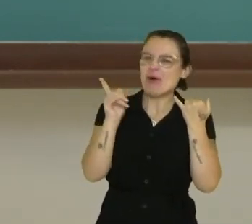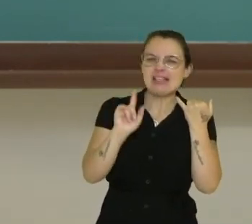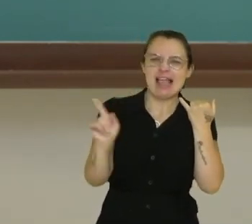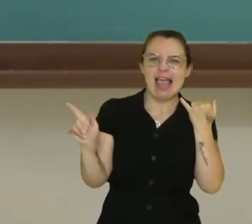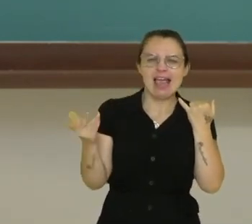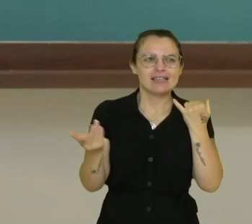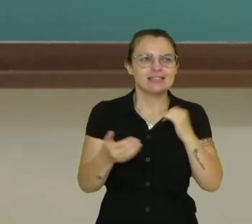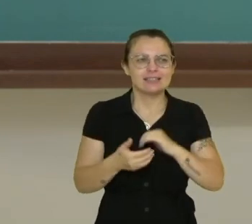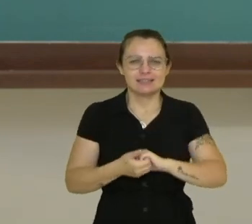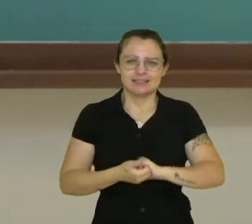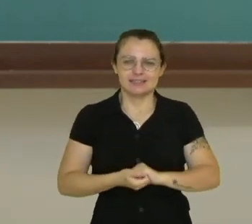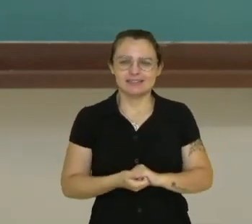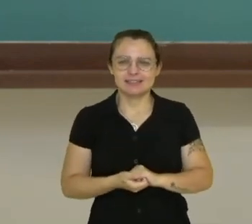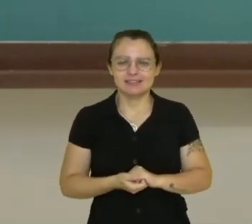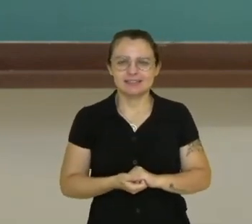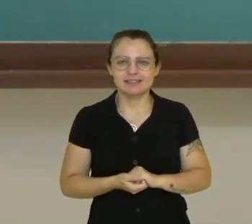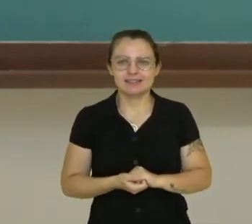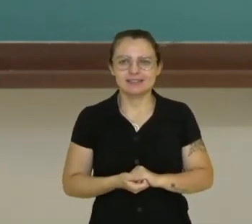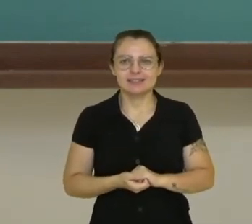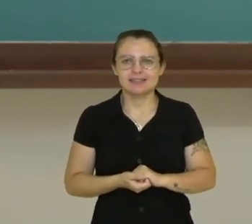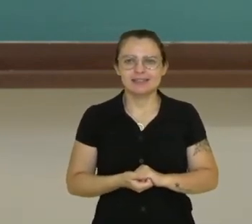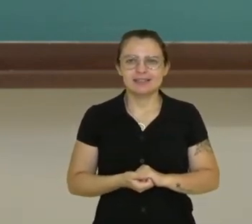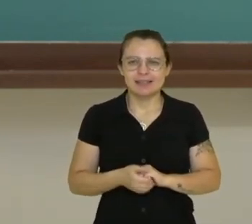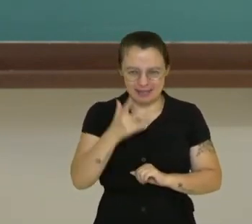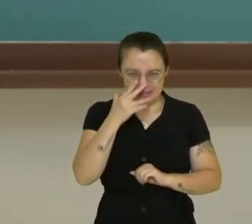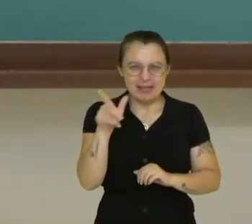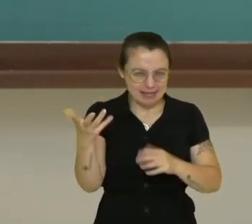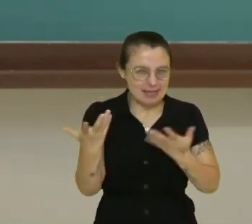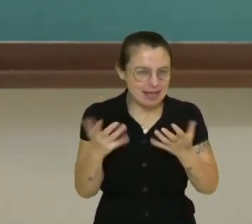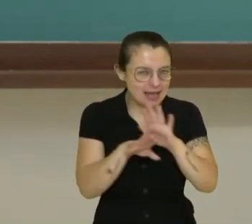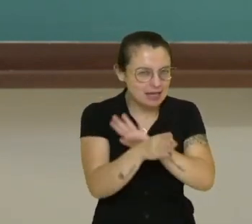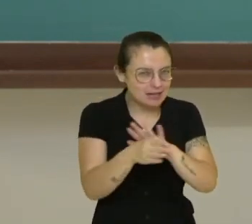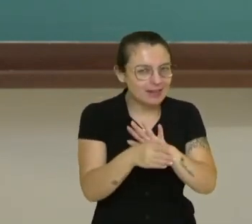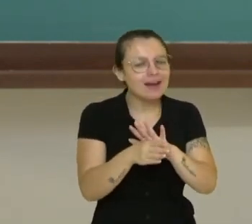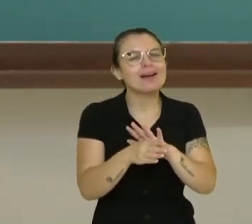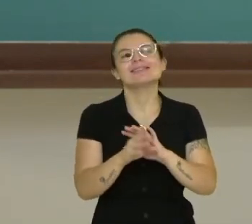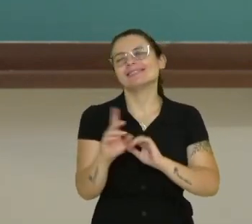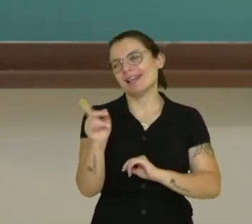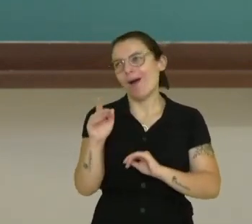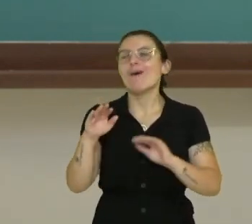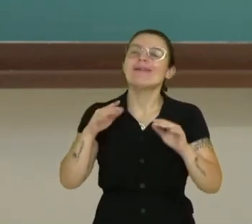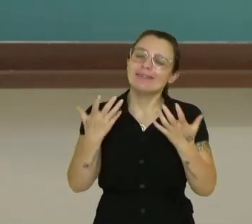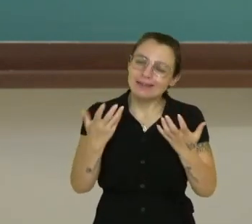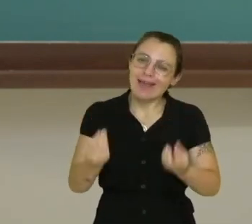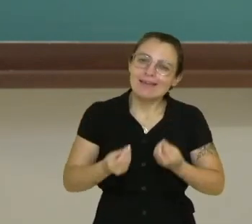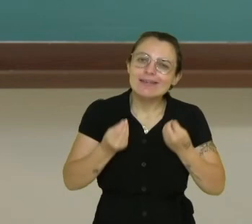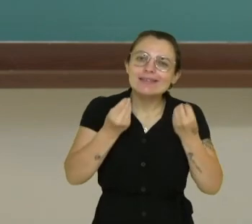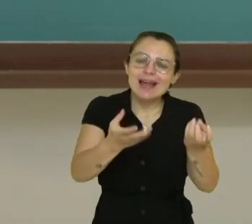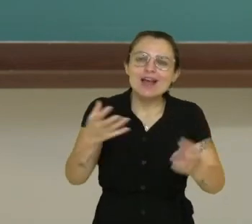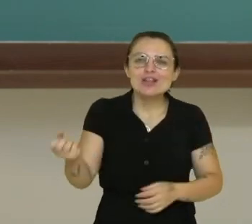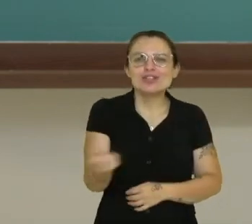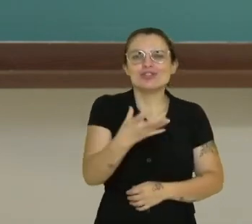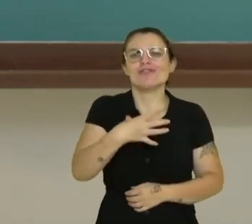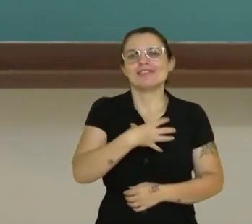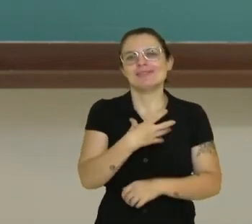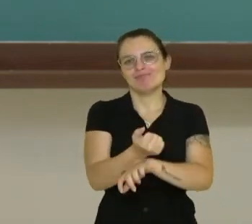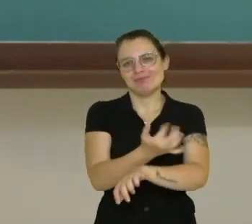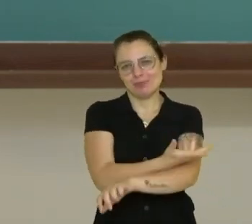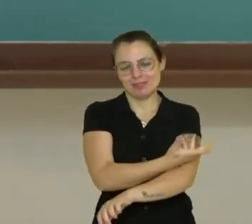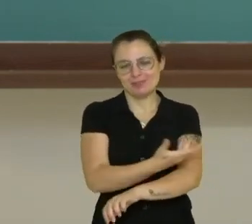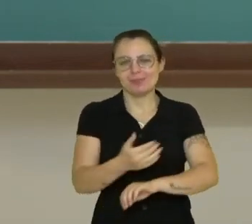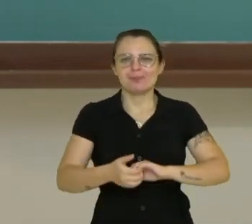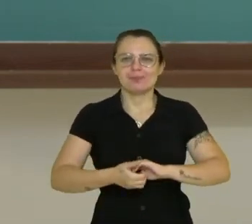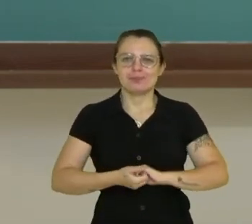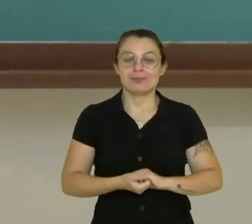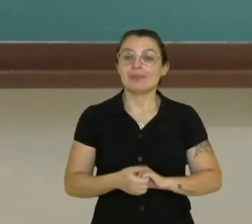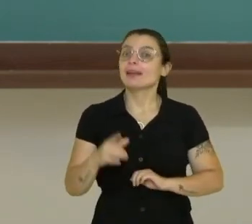quer incomodar? Quer propor o quê? Quer propor novas sensações a partir desta organização dos sons.